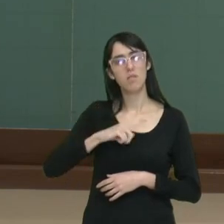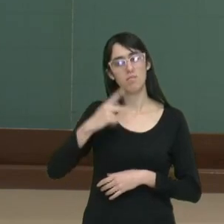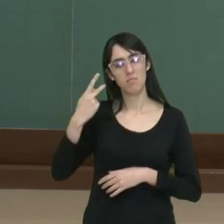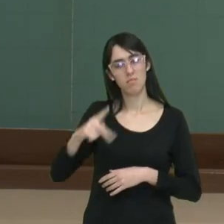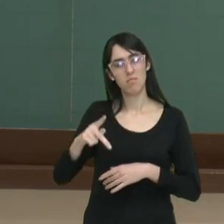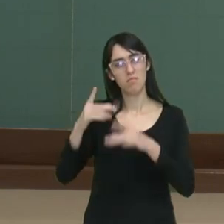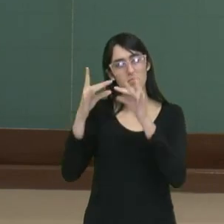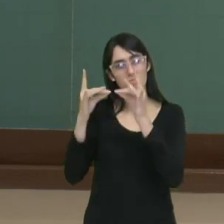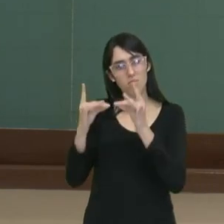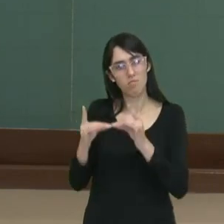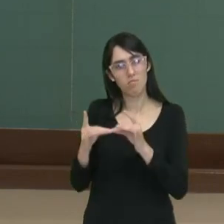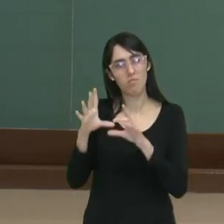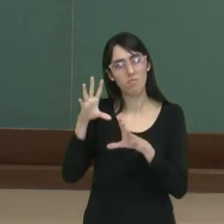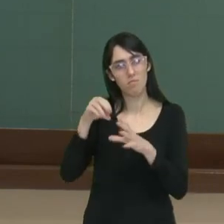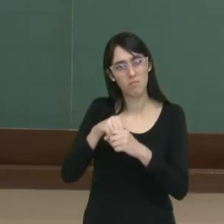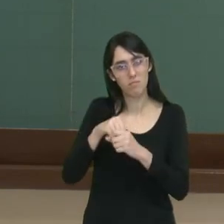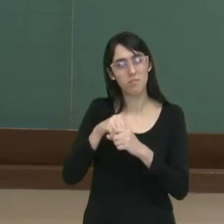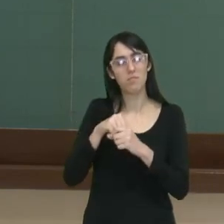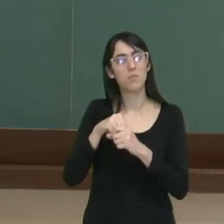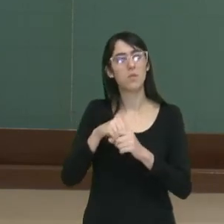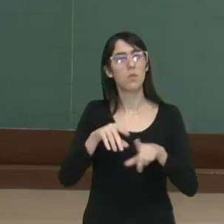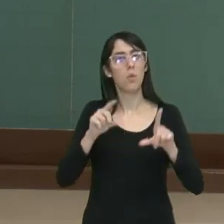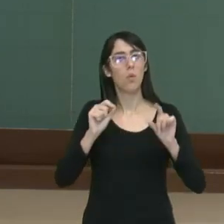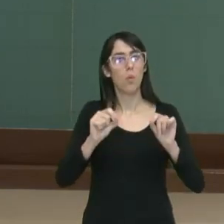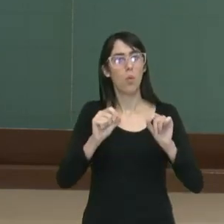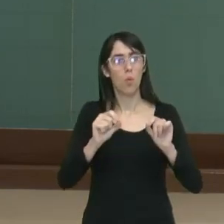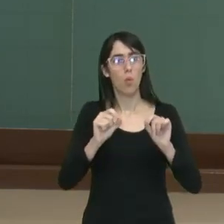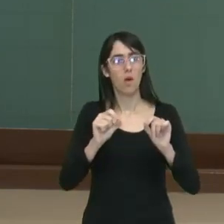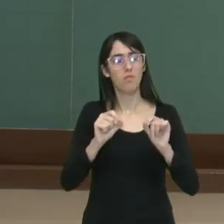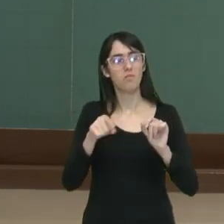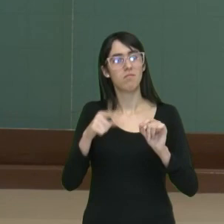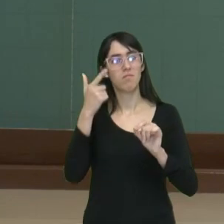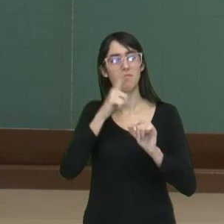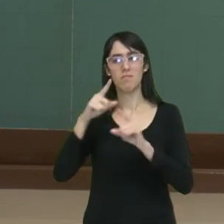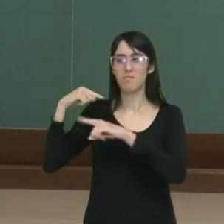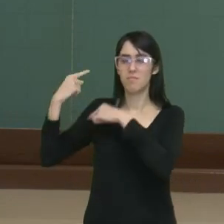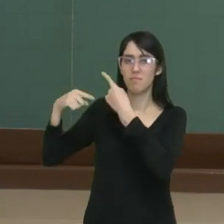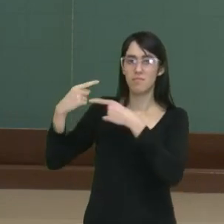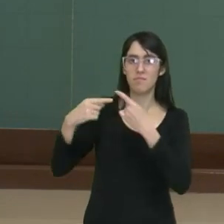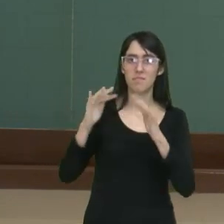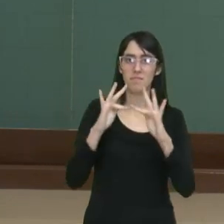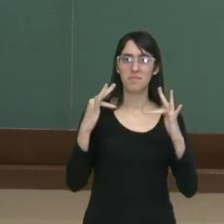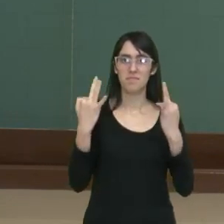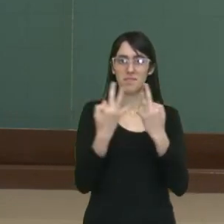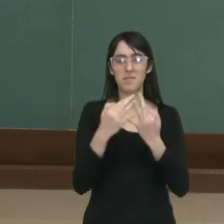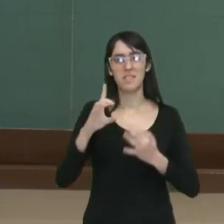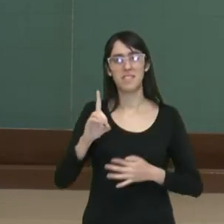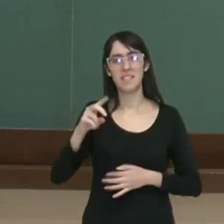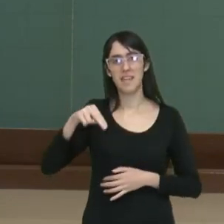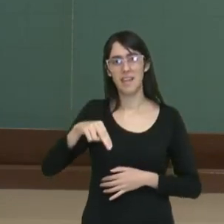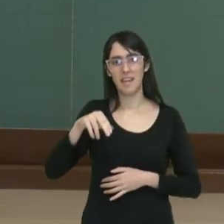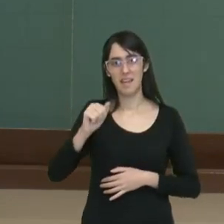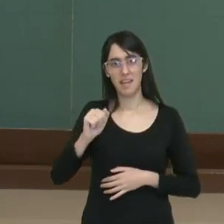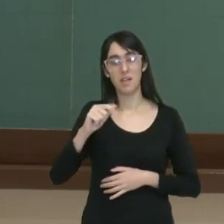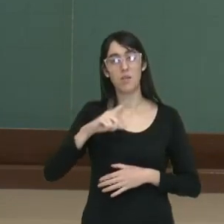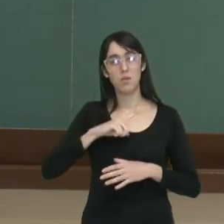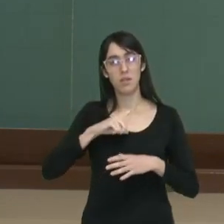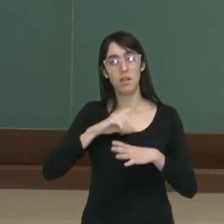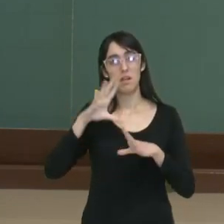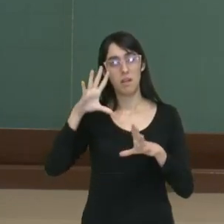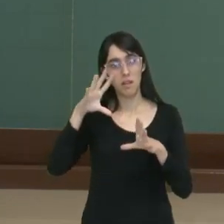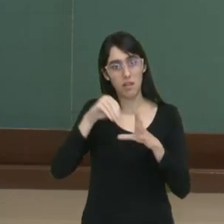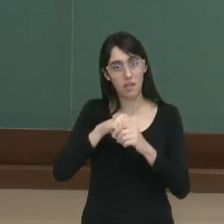composição aí que vai formar essa nossa herança genética, o nosso DNA que está